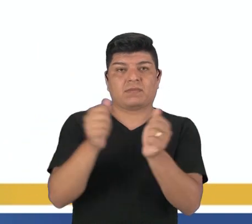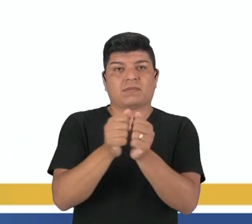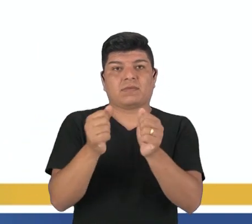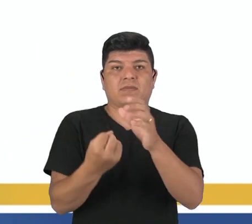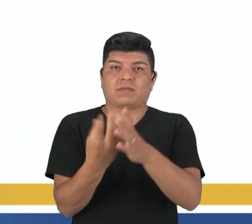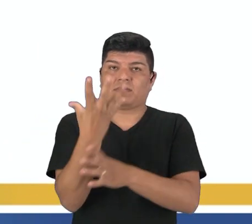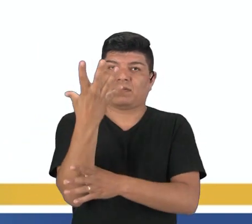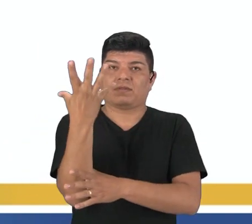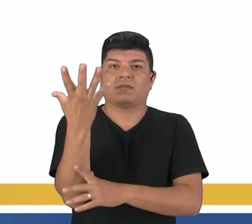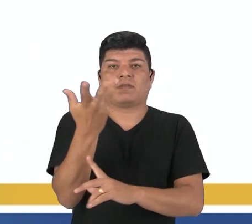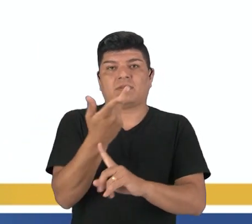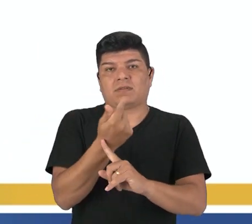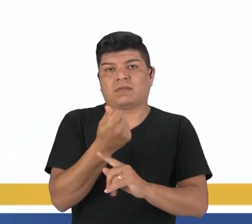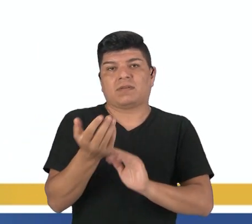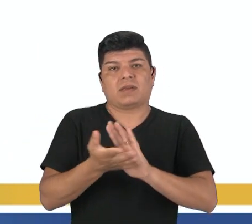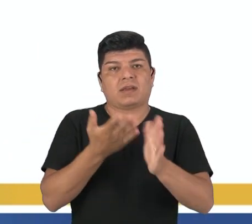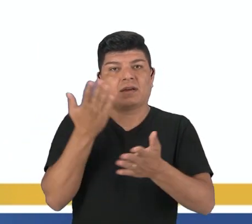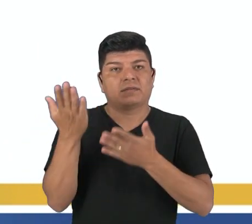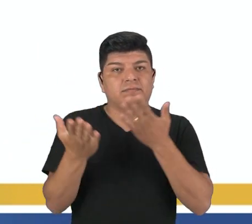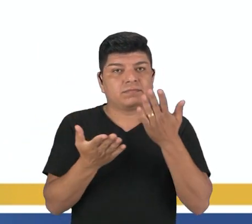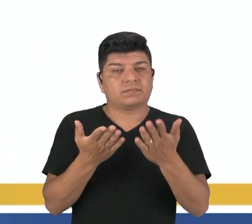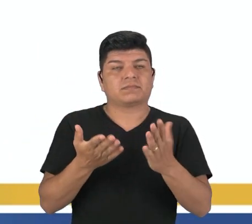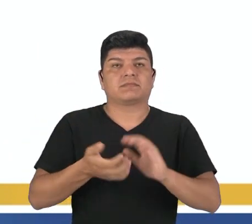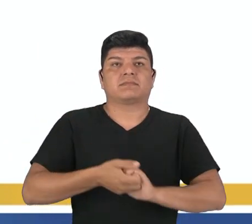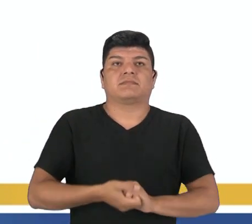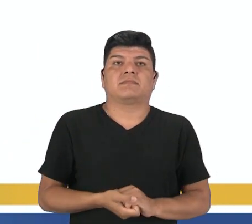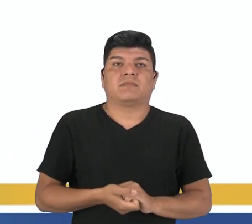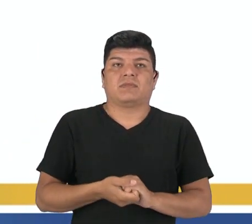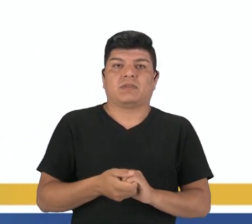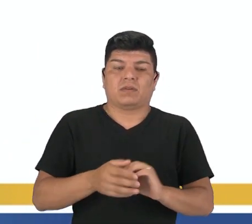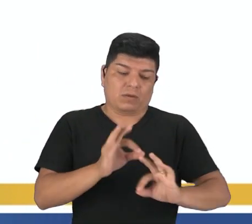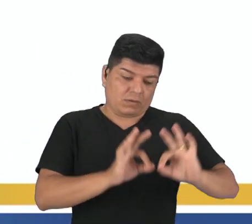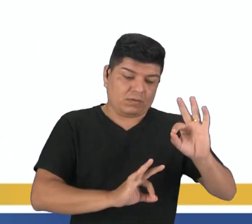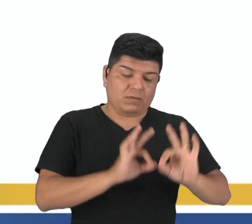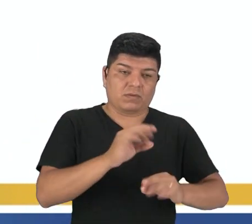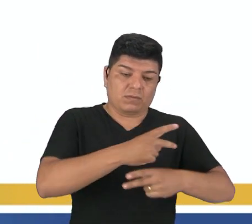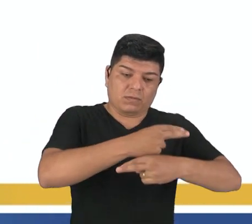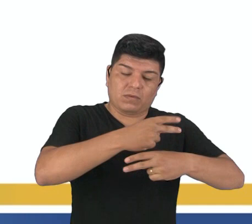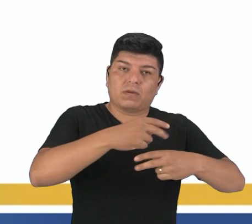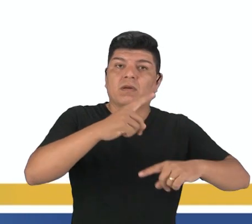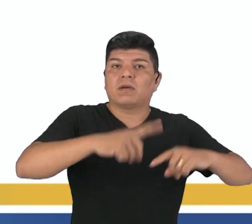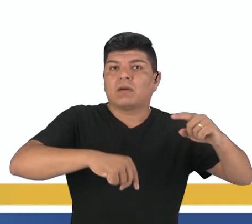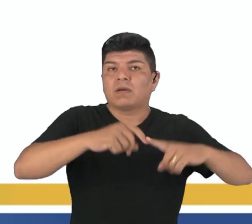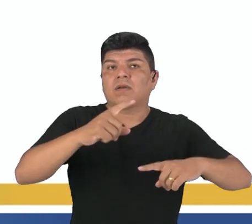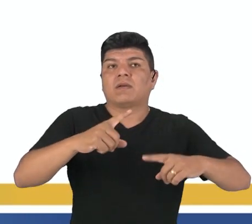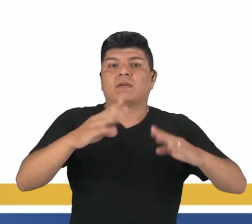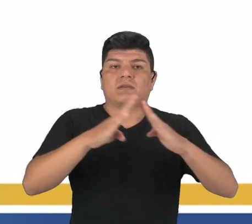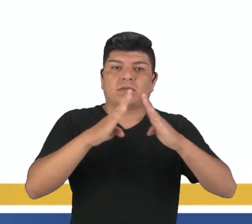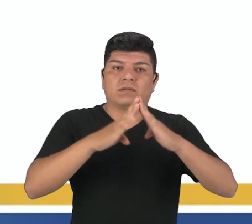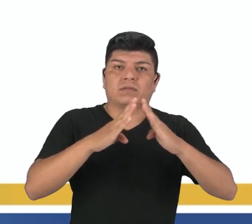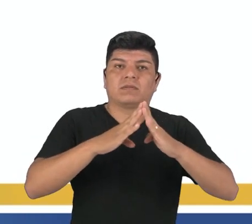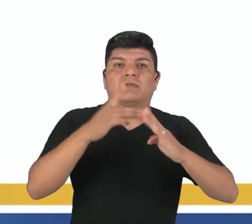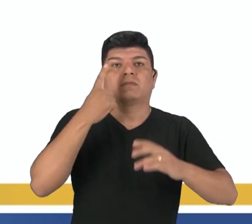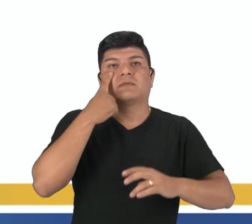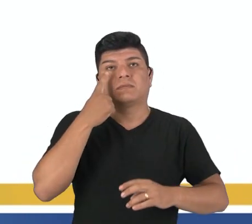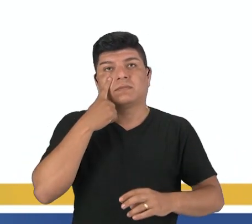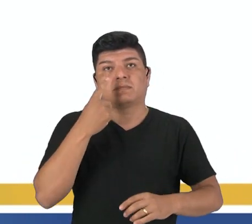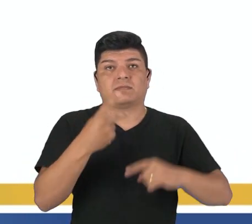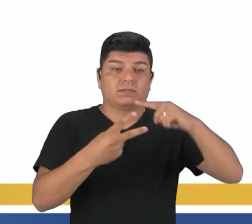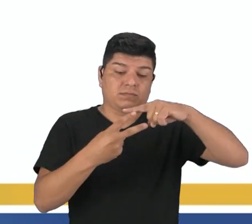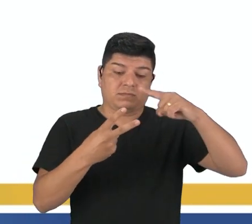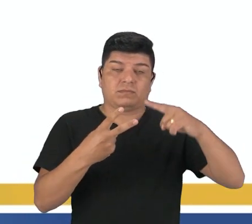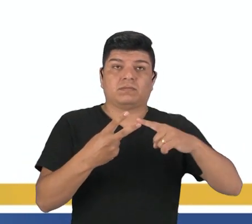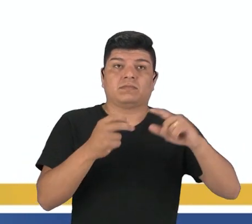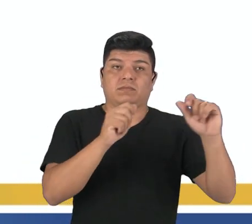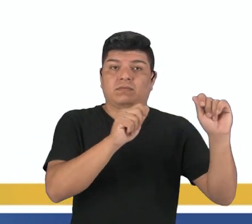obra maravilhosa. Eu digo assim, gente, junte vários materiais disponíveis em sua casa. Observe esses 2 que estão aqui